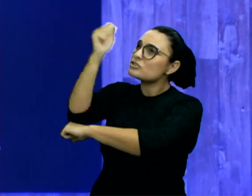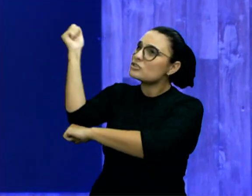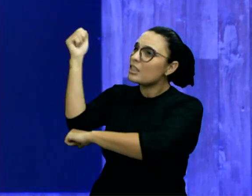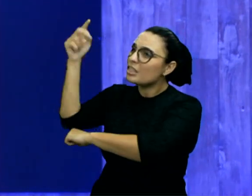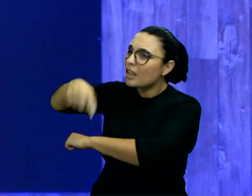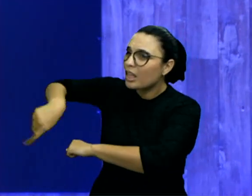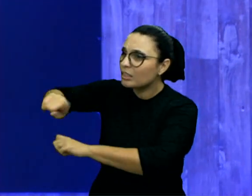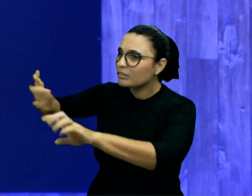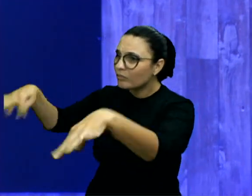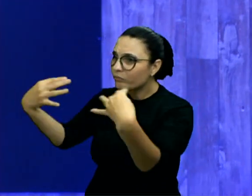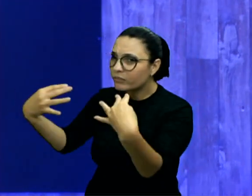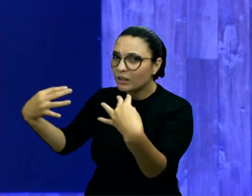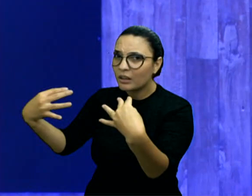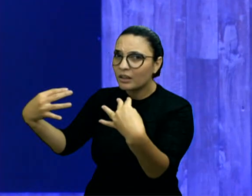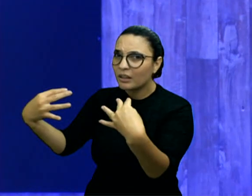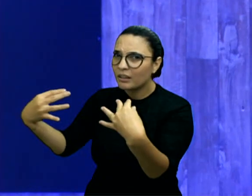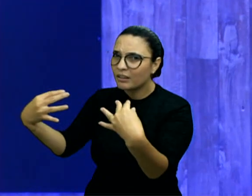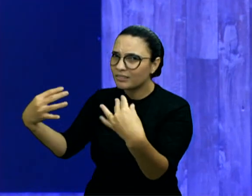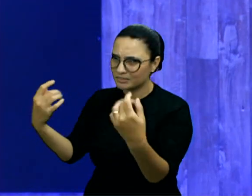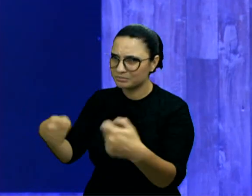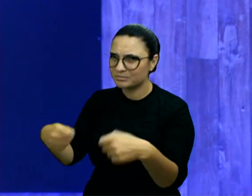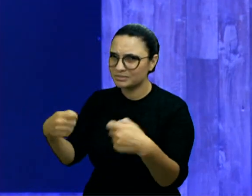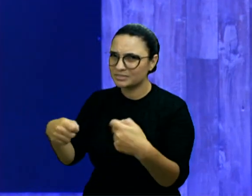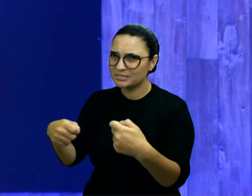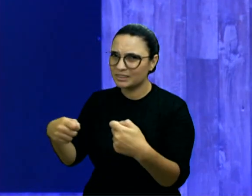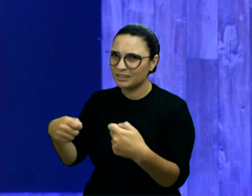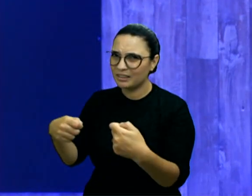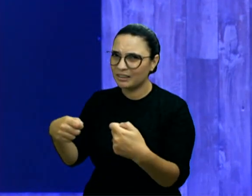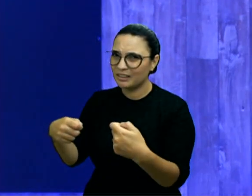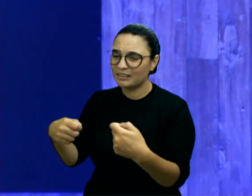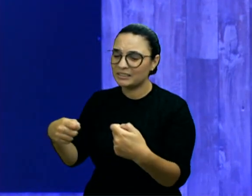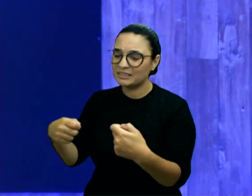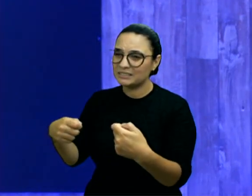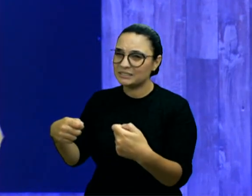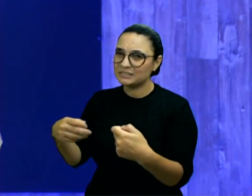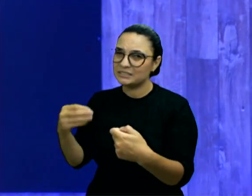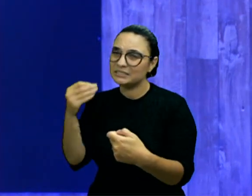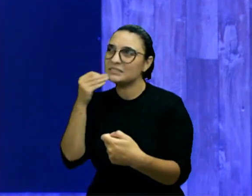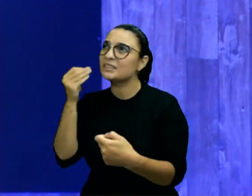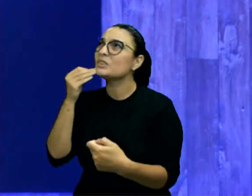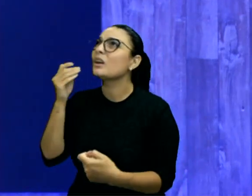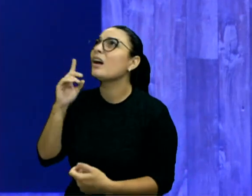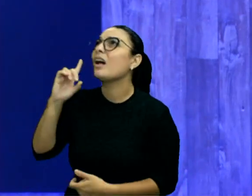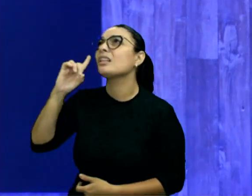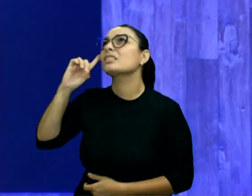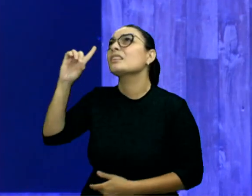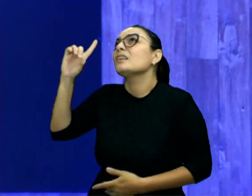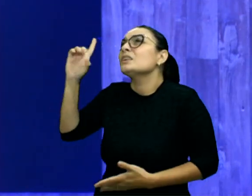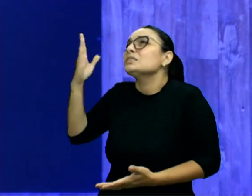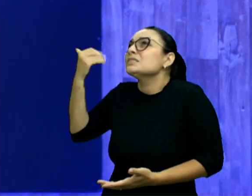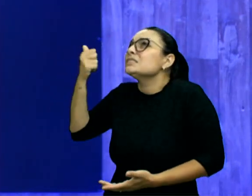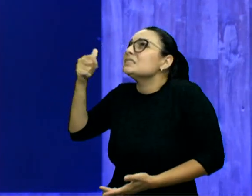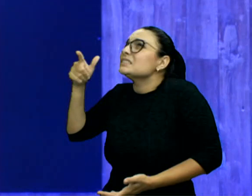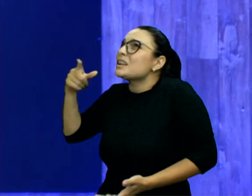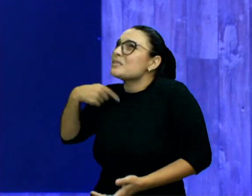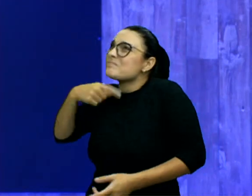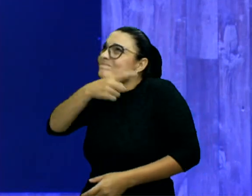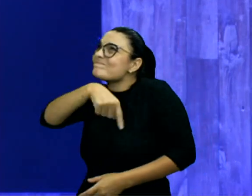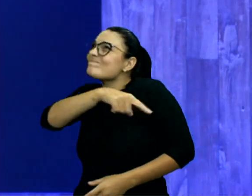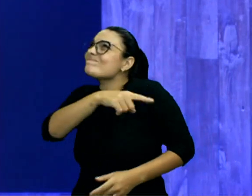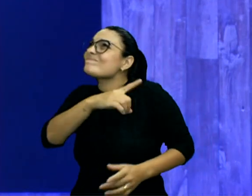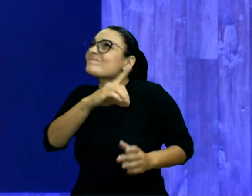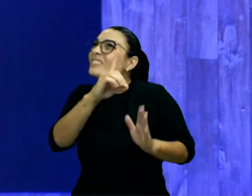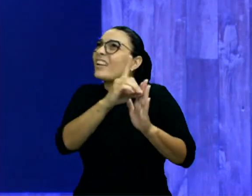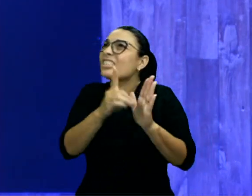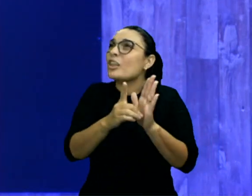Orar daquele jeito? Daniel não poderia ter negociado, pô, oh Deus, tudo bem, agora estou nessa lei aqui, eu